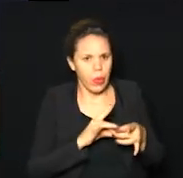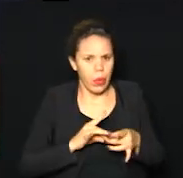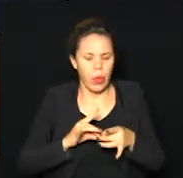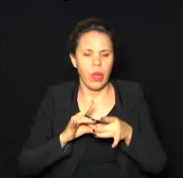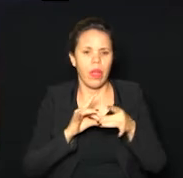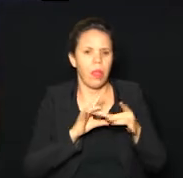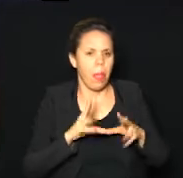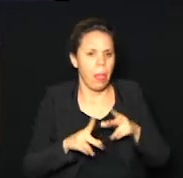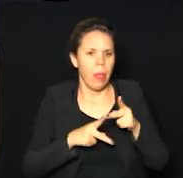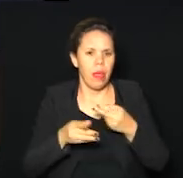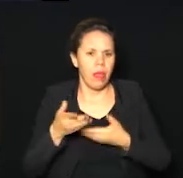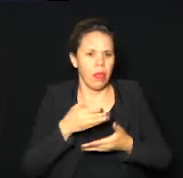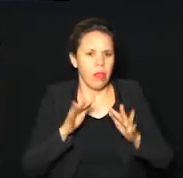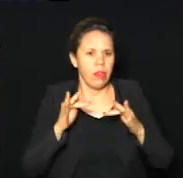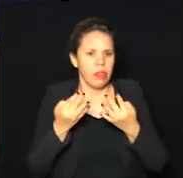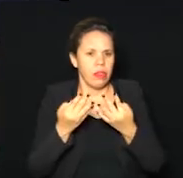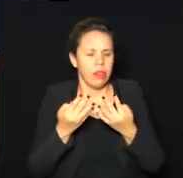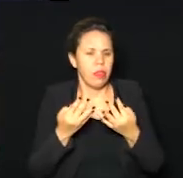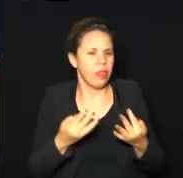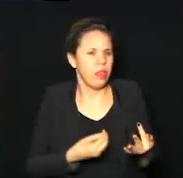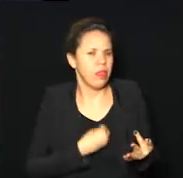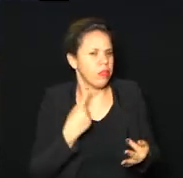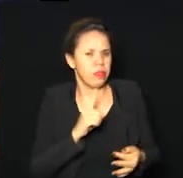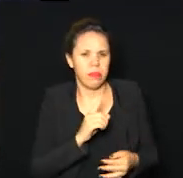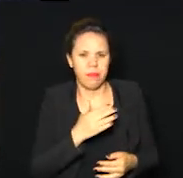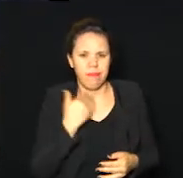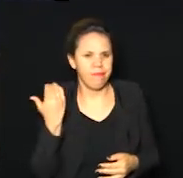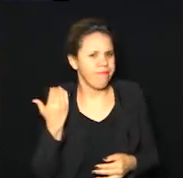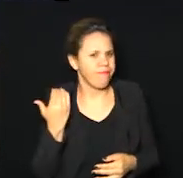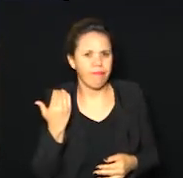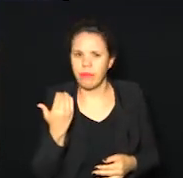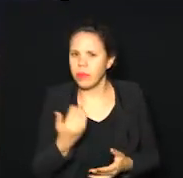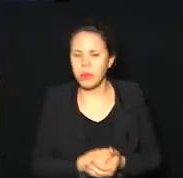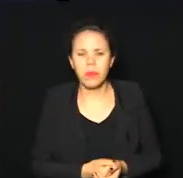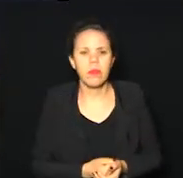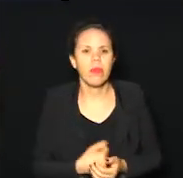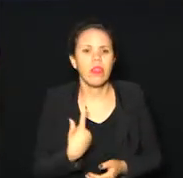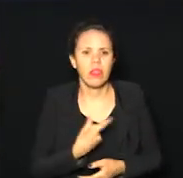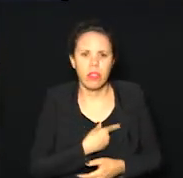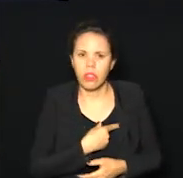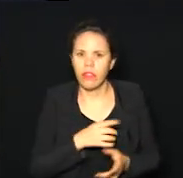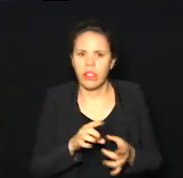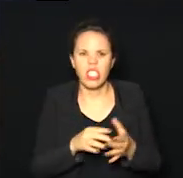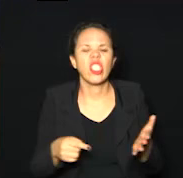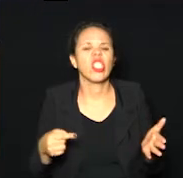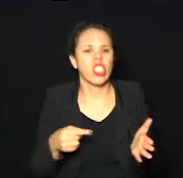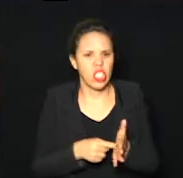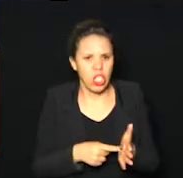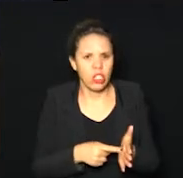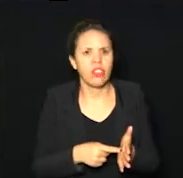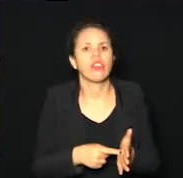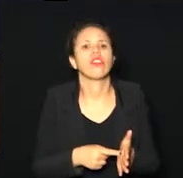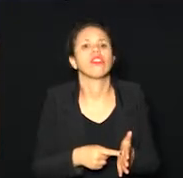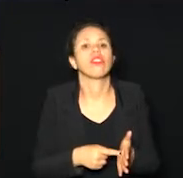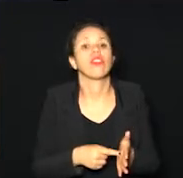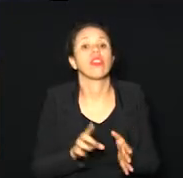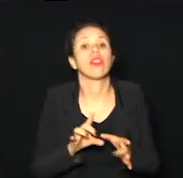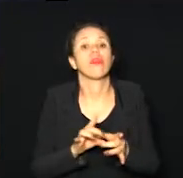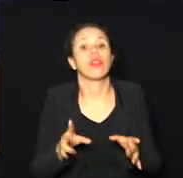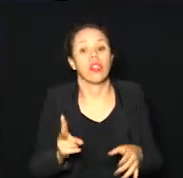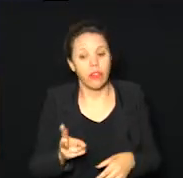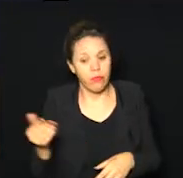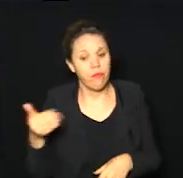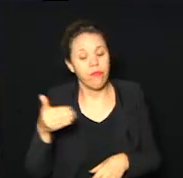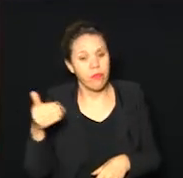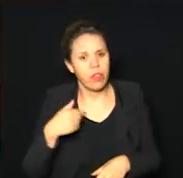estão convivendo com a família para que a gente não morra. Eles não vão passar lá e nós não deixaremos e denunciaremos sempre. Enquanto eles permitirem, nós estamos lá.